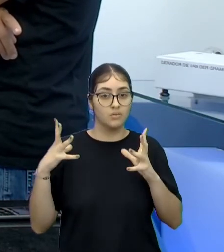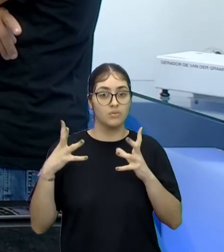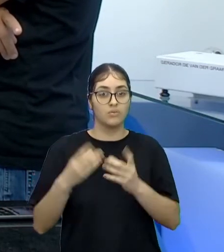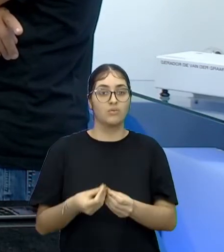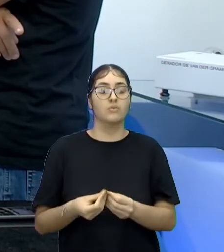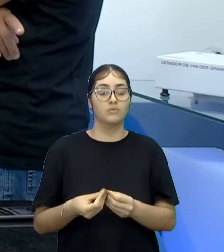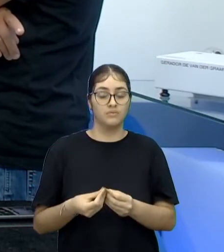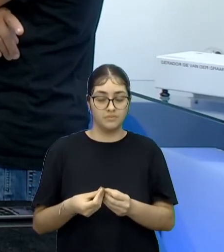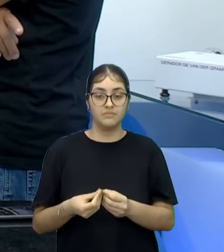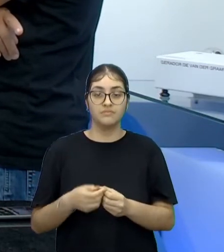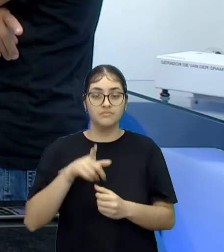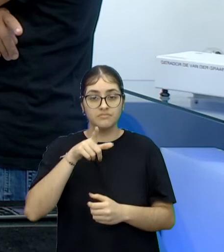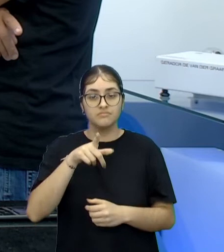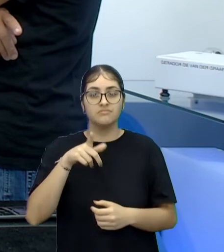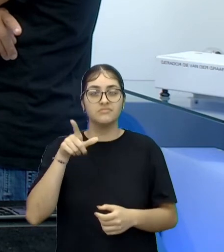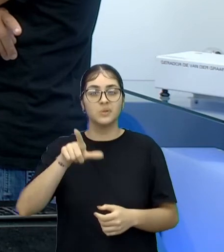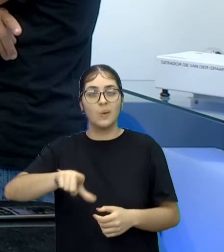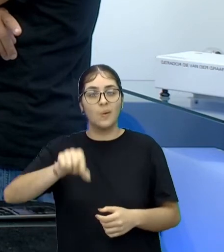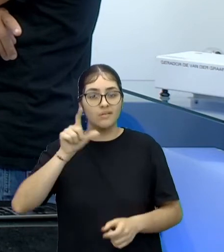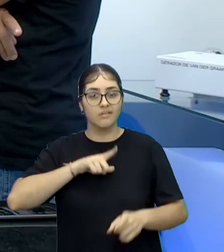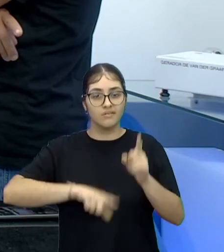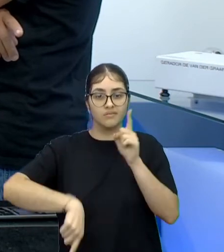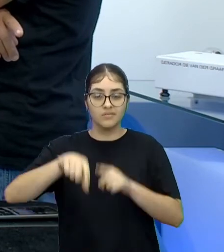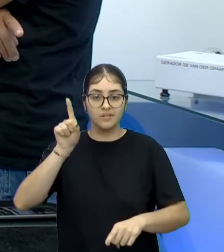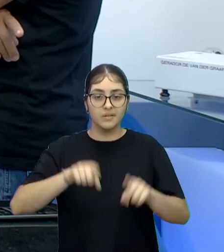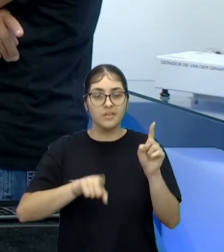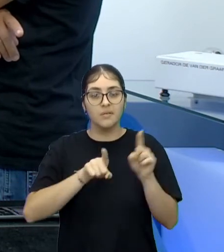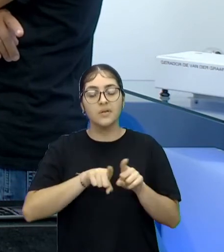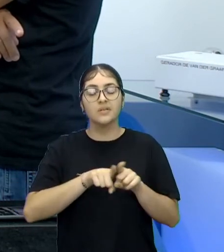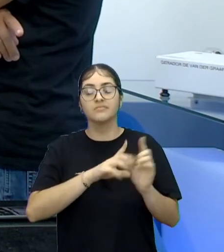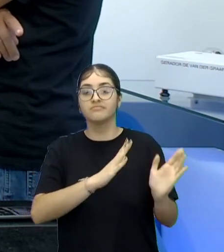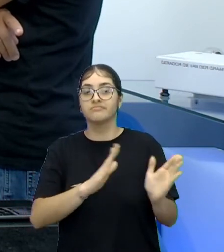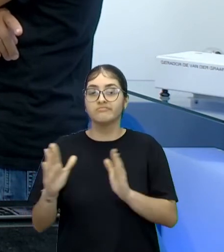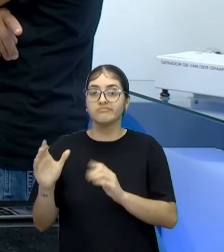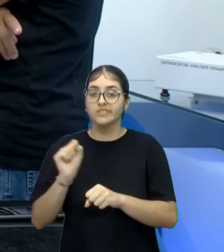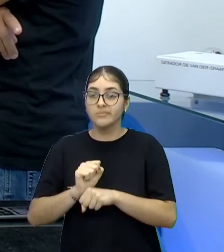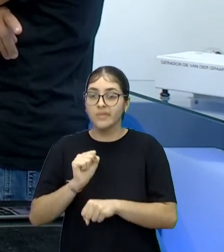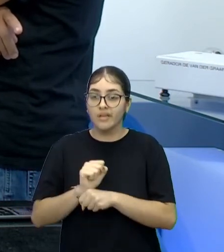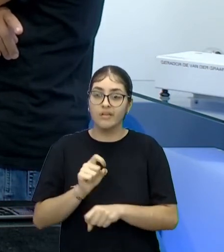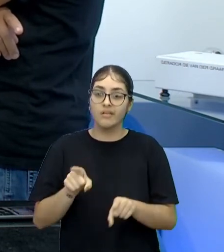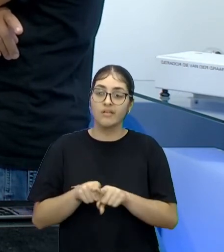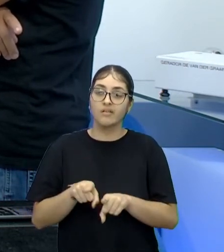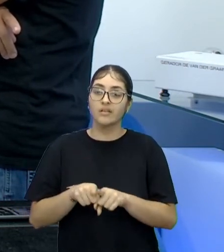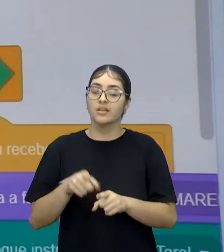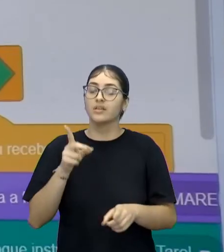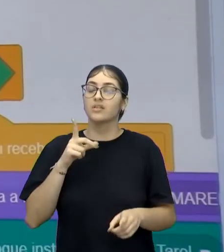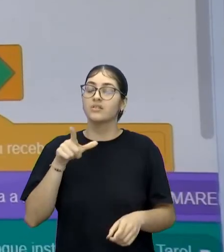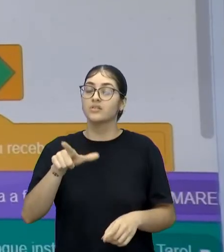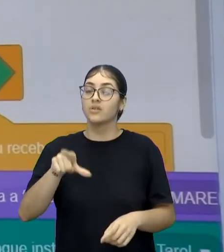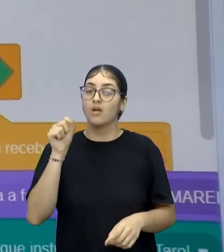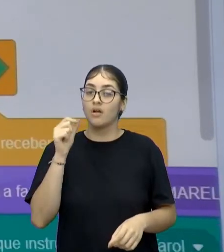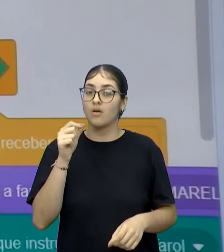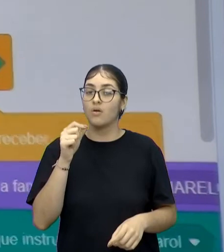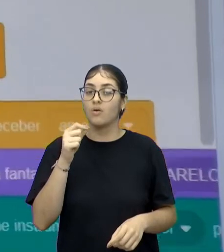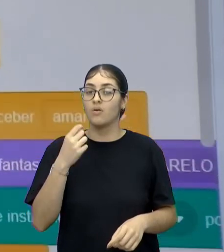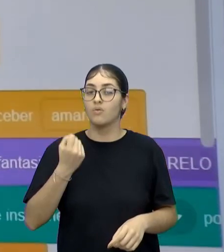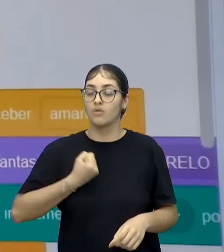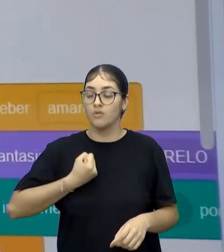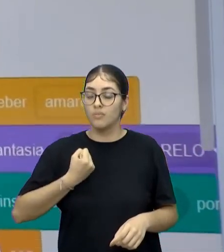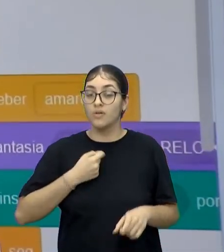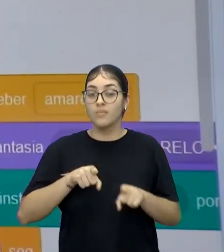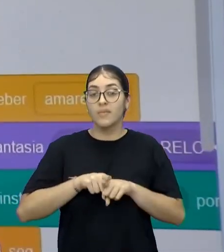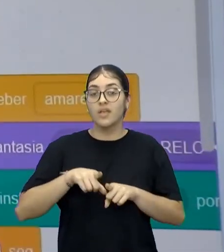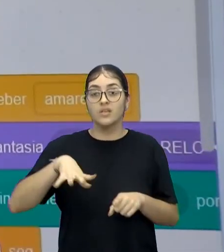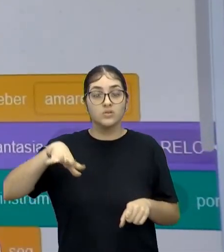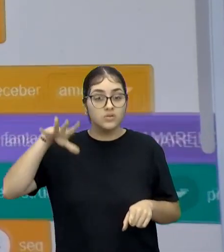parte, onde você determina as variáveis, a sequência, quanto tempo espera, escolha um número, escolha um som,